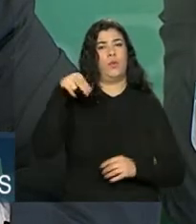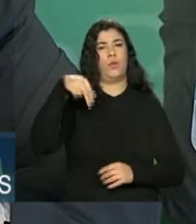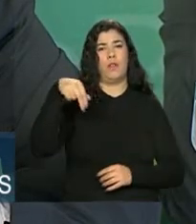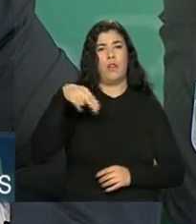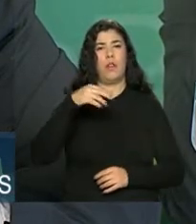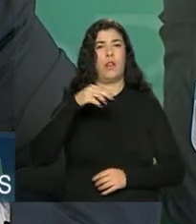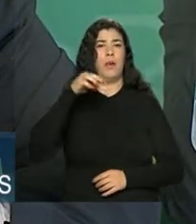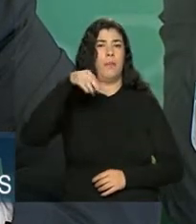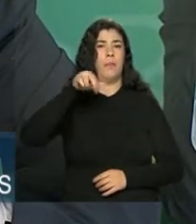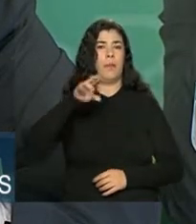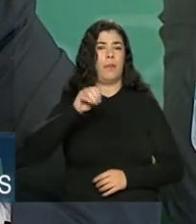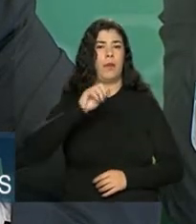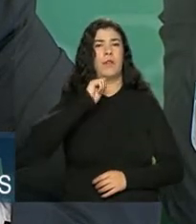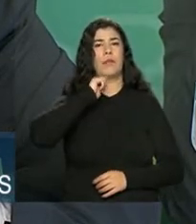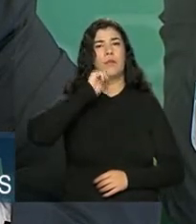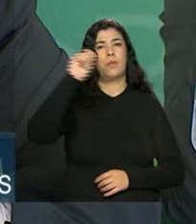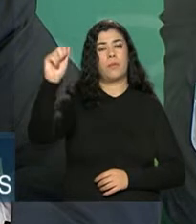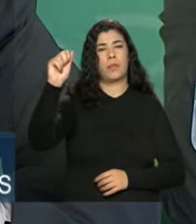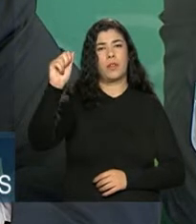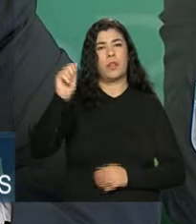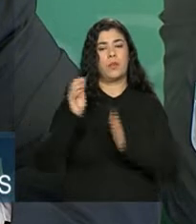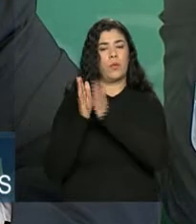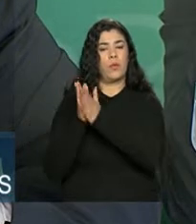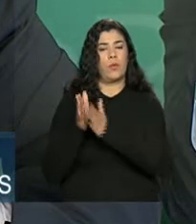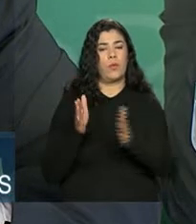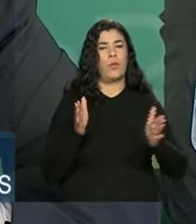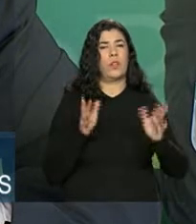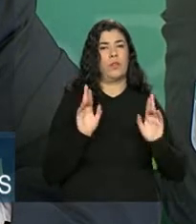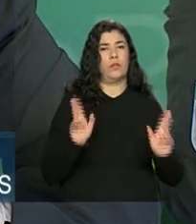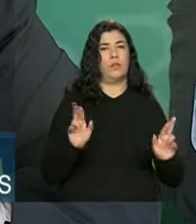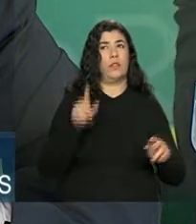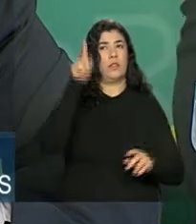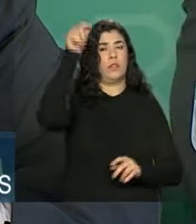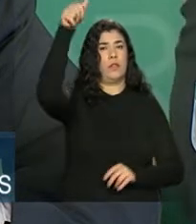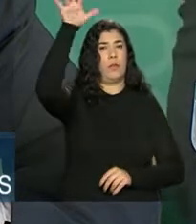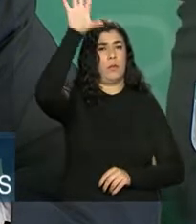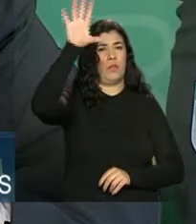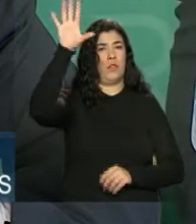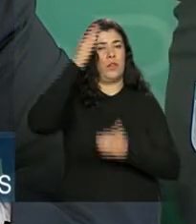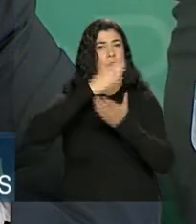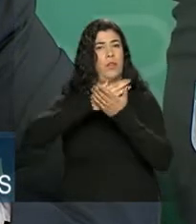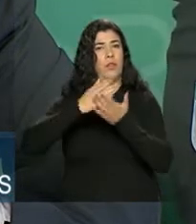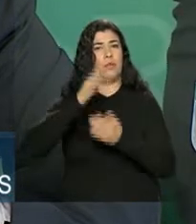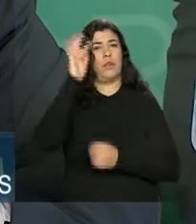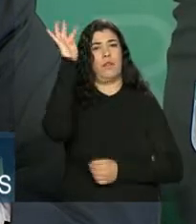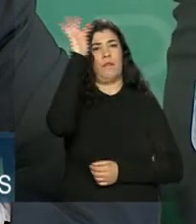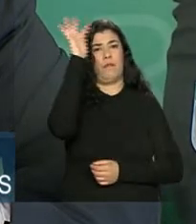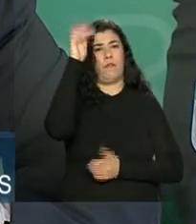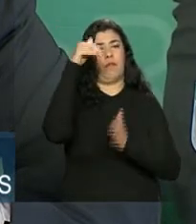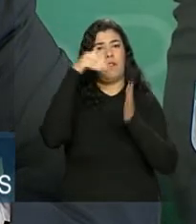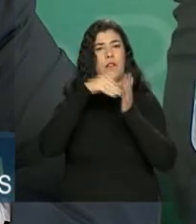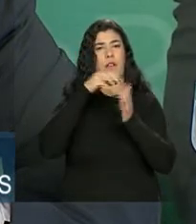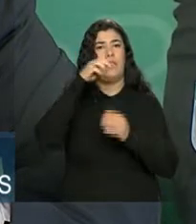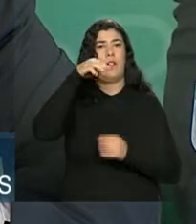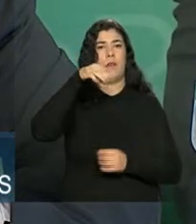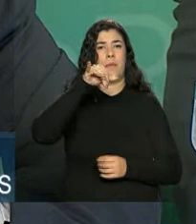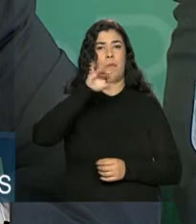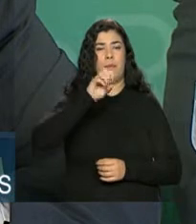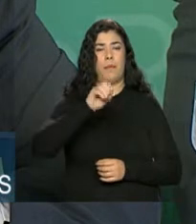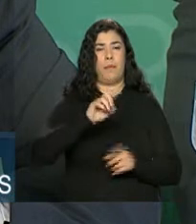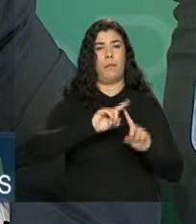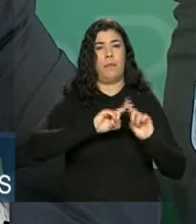período de chuvas a quadra chuvosa no semiárido vai de Fevereiro a Maio é